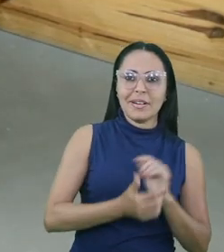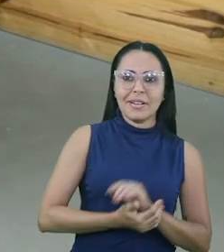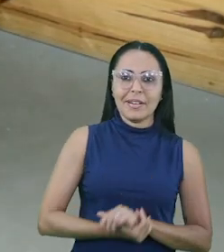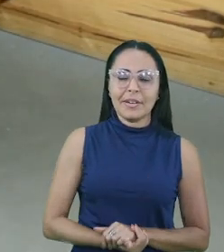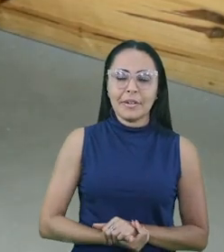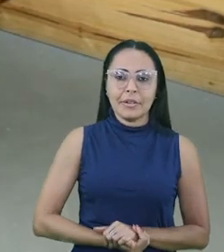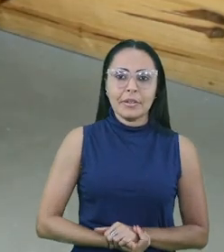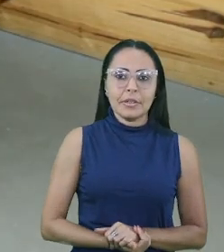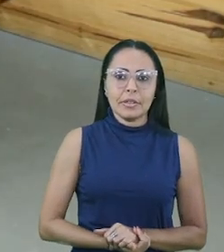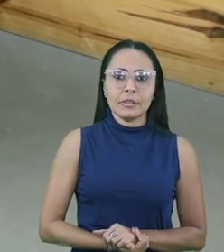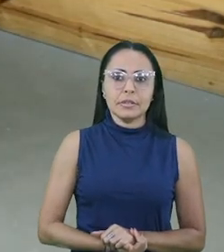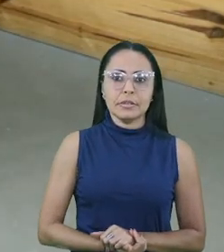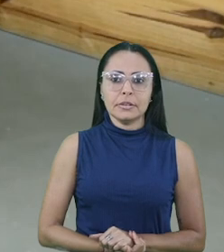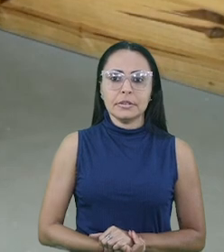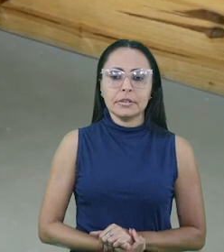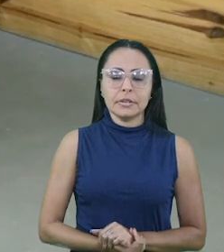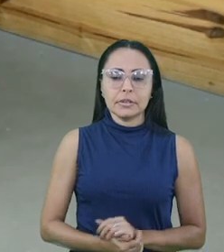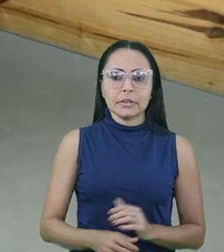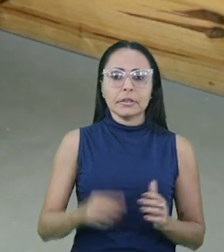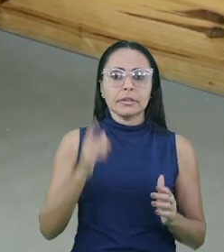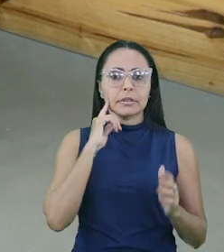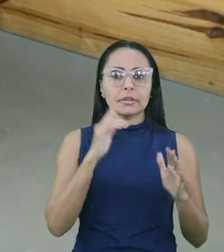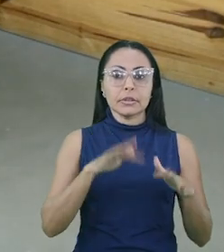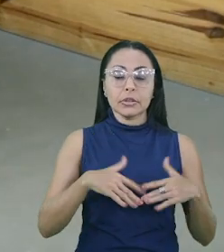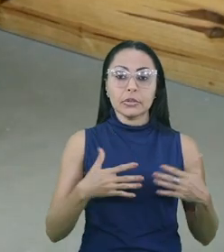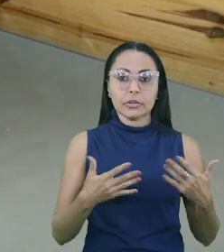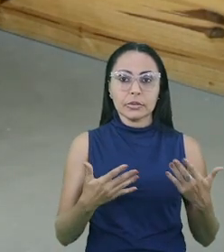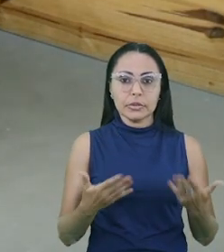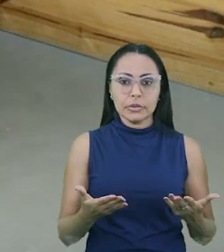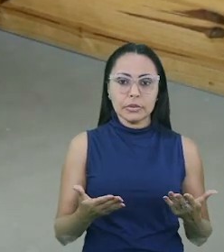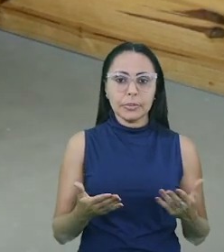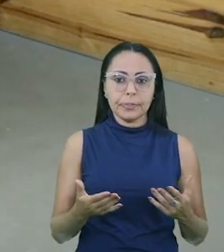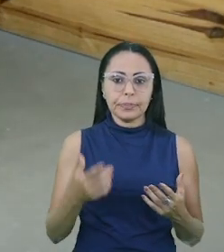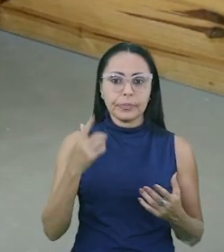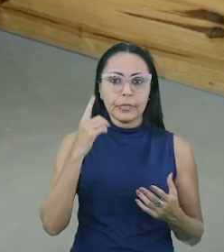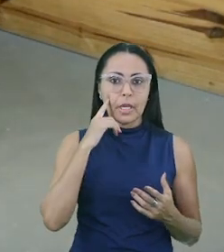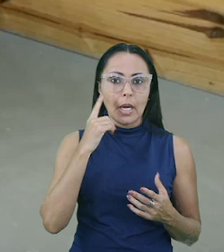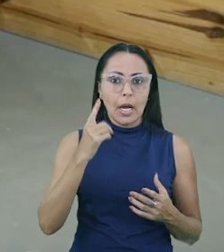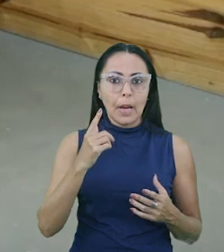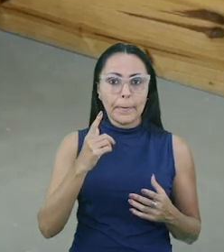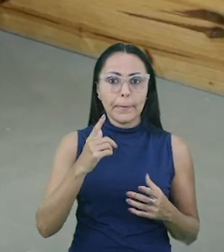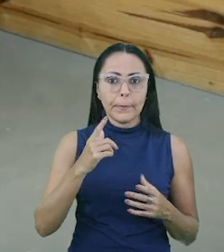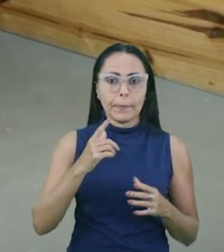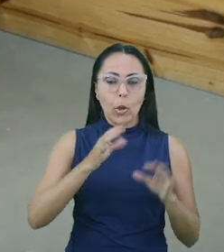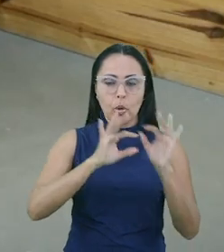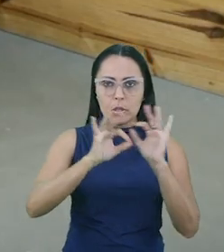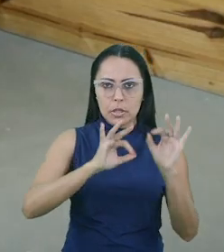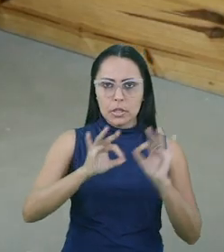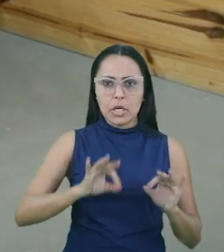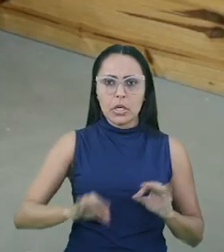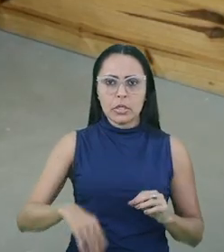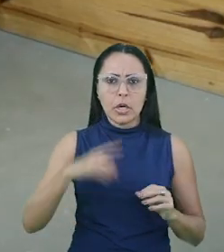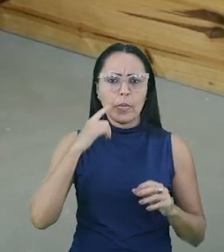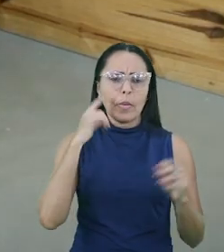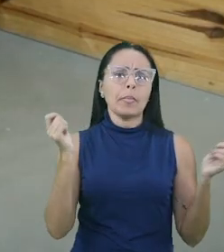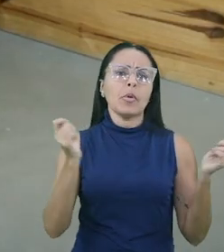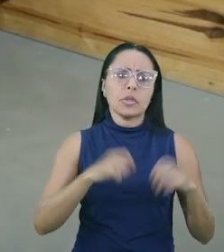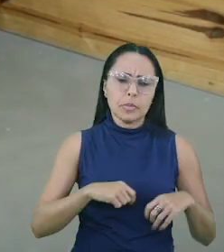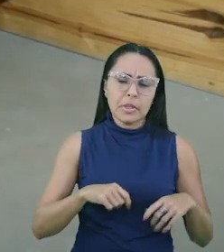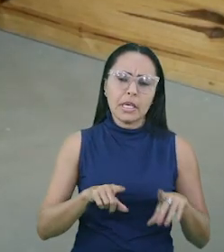Então, a produção serigráfica, né? A produção serigráfica não. A produção gráfica, né, é uma dessas